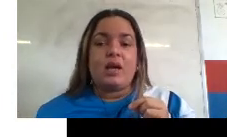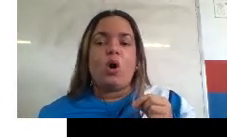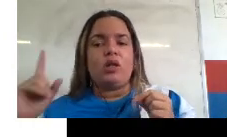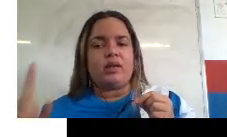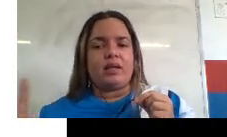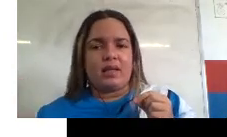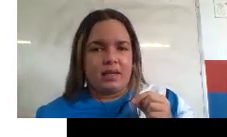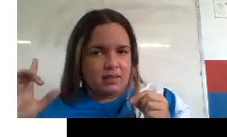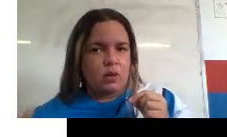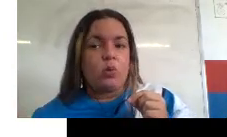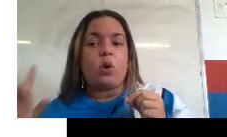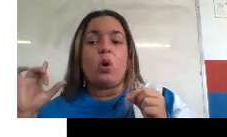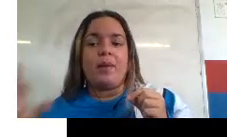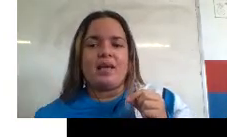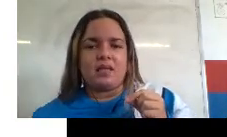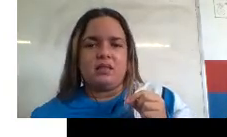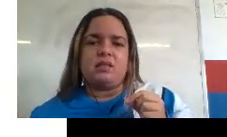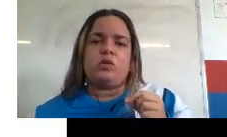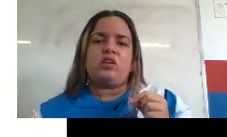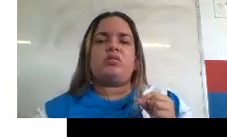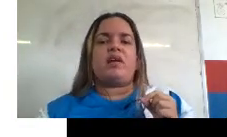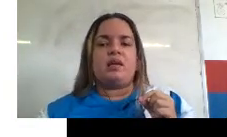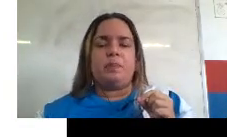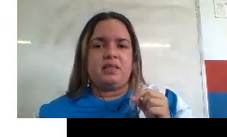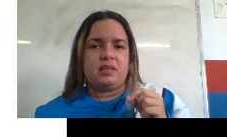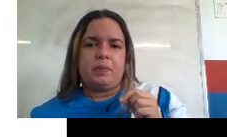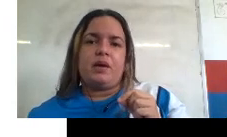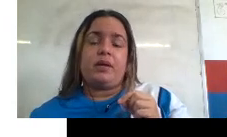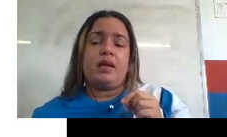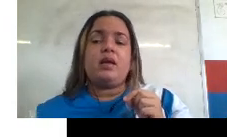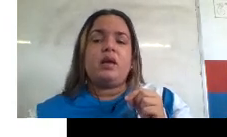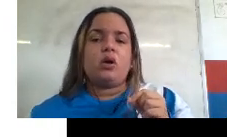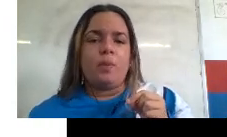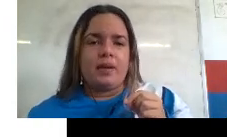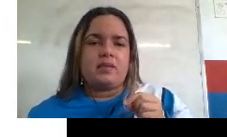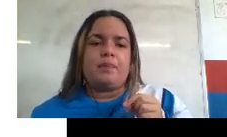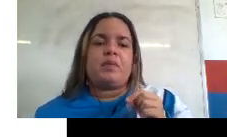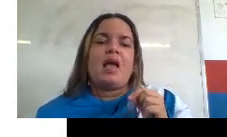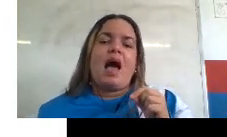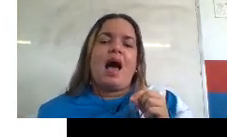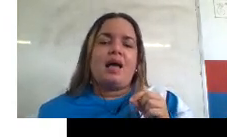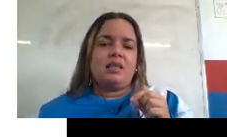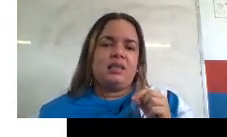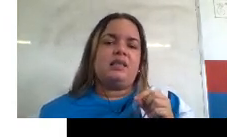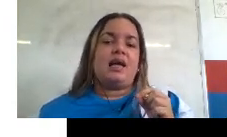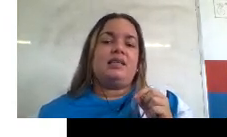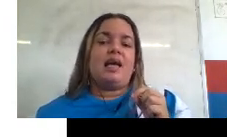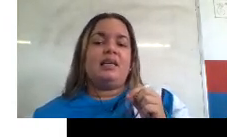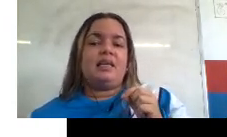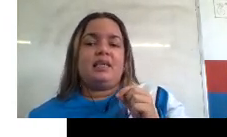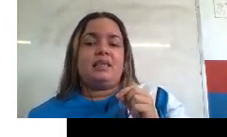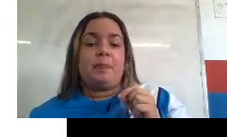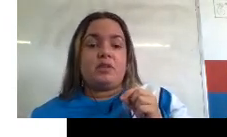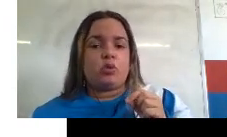que, olha o que a declaração começa dizendo. Quando a gente fala aí principia, o que? Começa. A dignidade